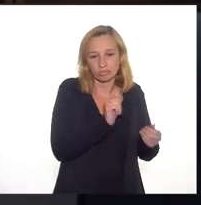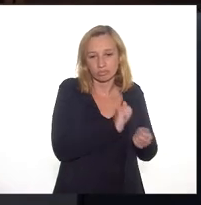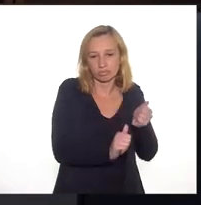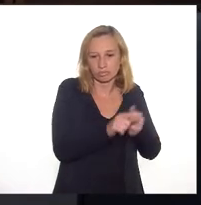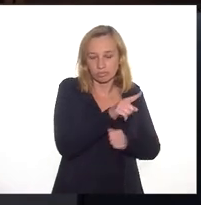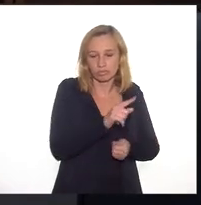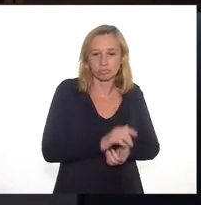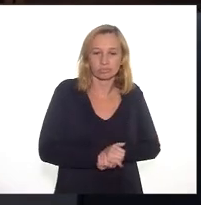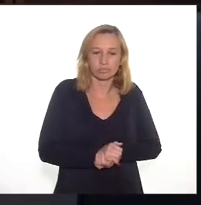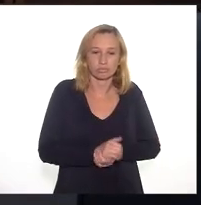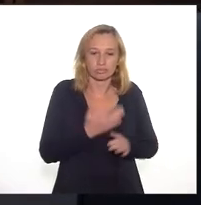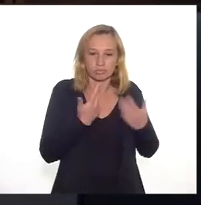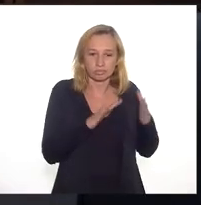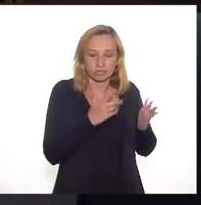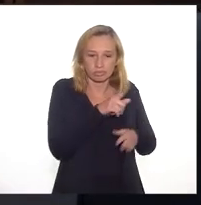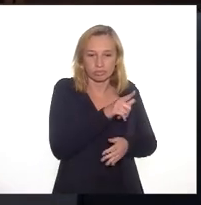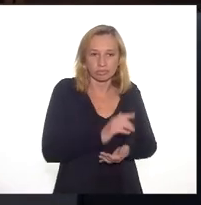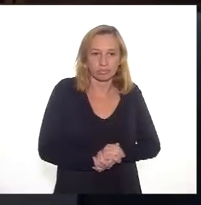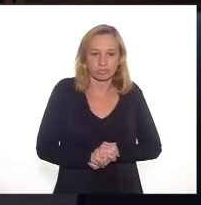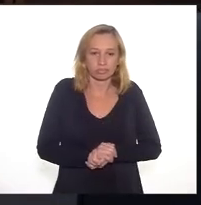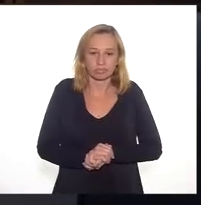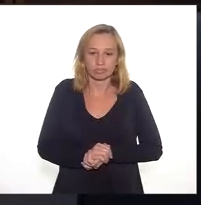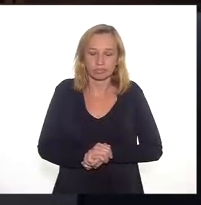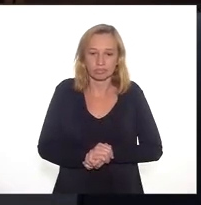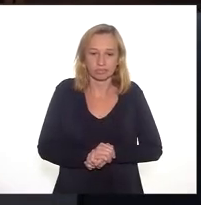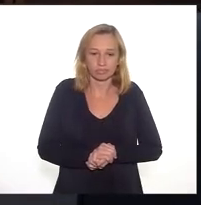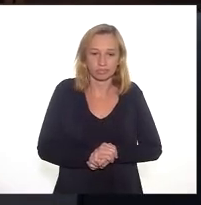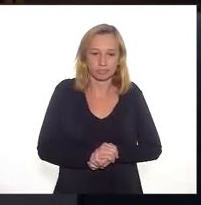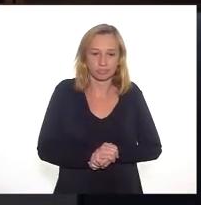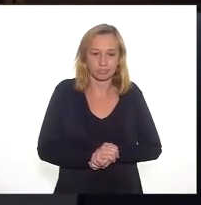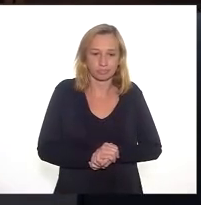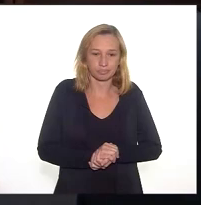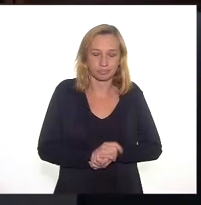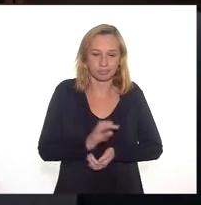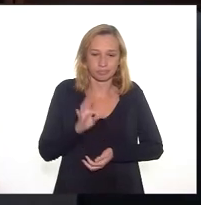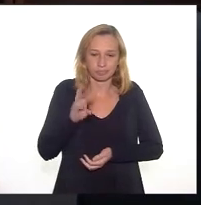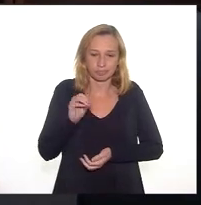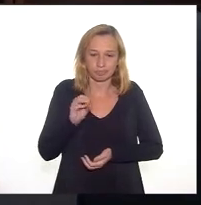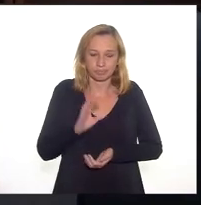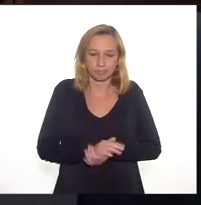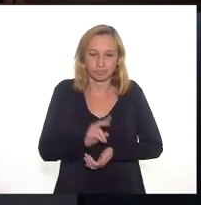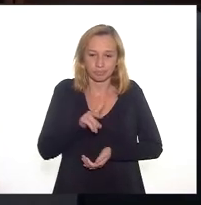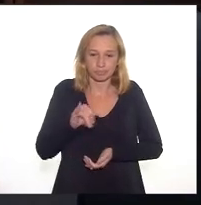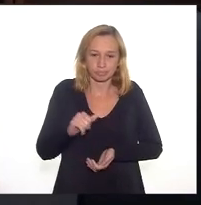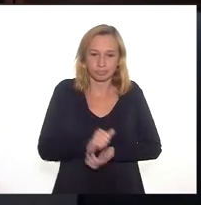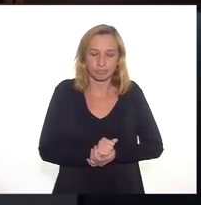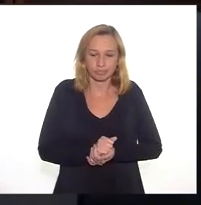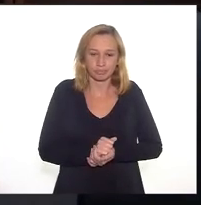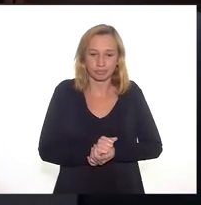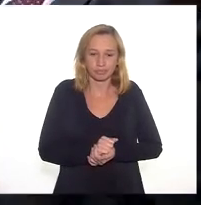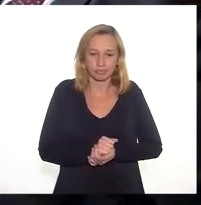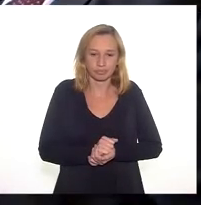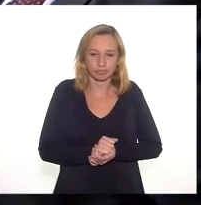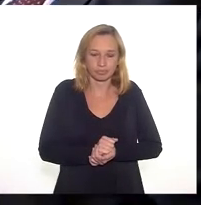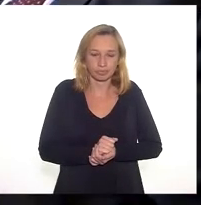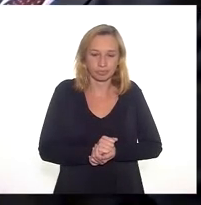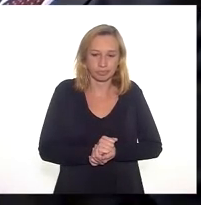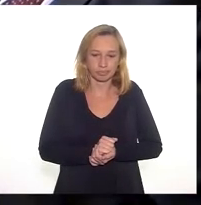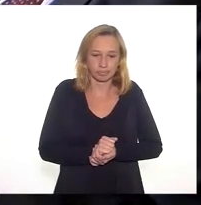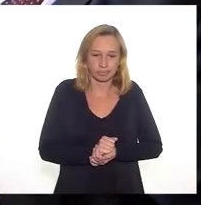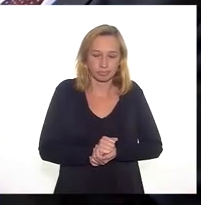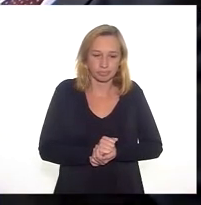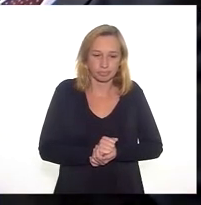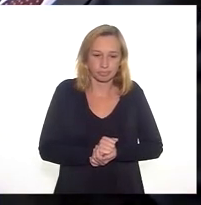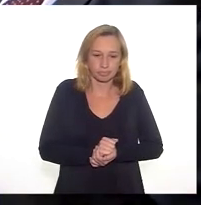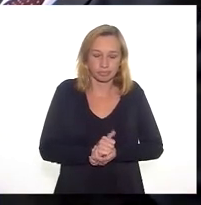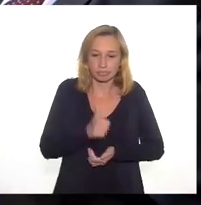Parabéns, Márcio. Tá? Lucinha, presidente. Vai ajudar o Bebeto. Bebeto vai. Vocês amanhã. Presidente. Amanhã eu vou assistir futebol